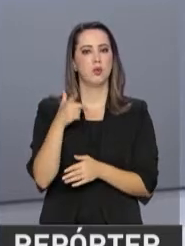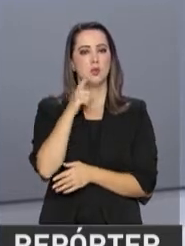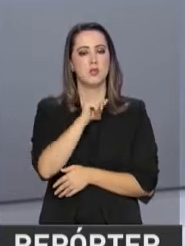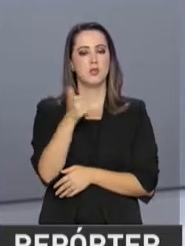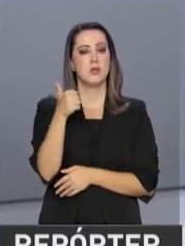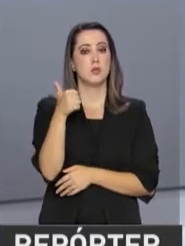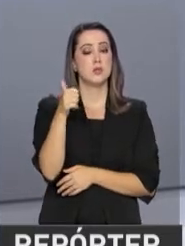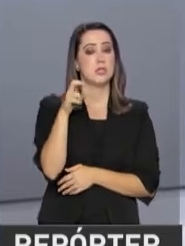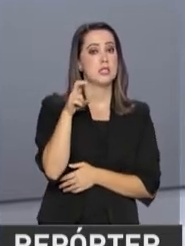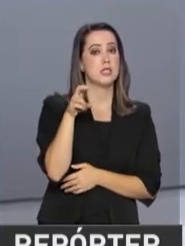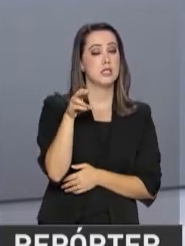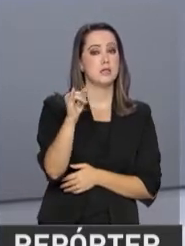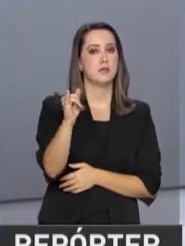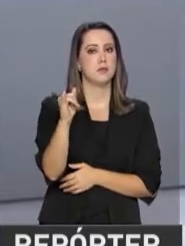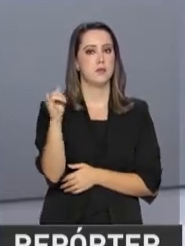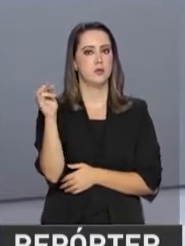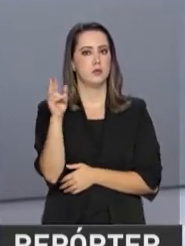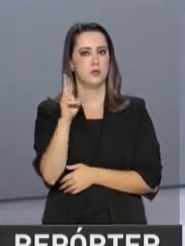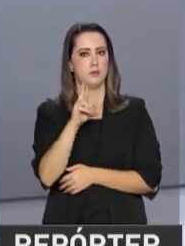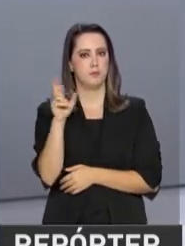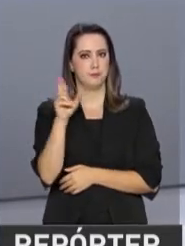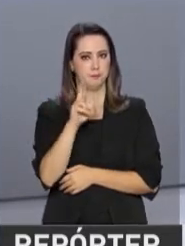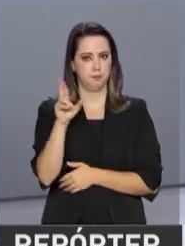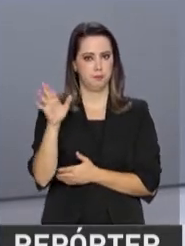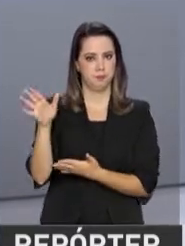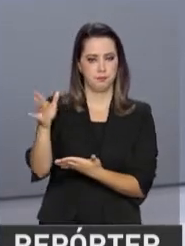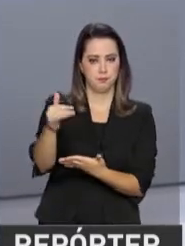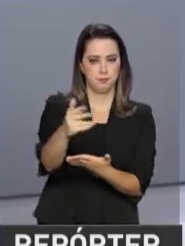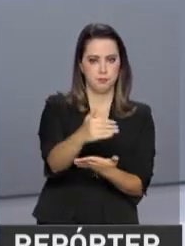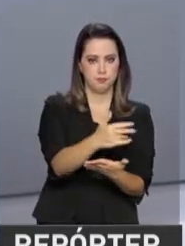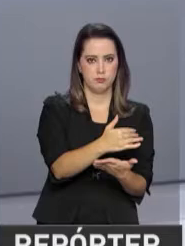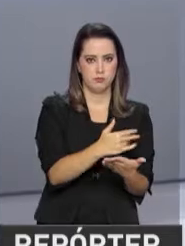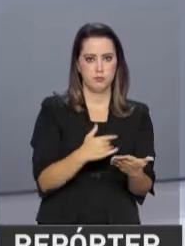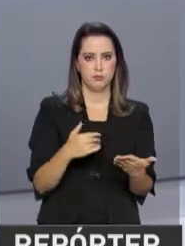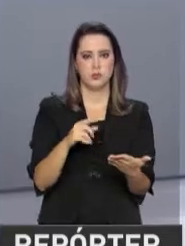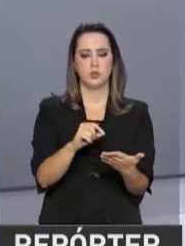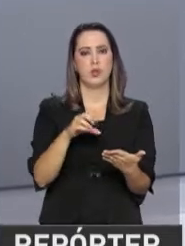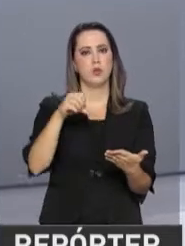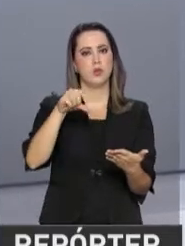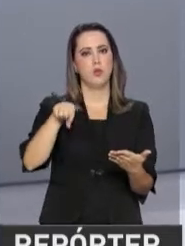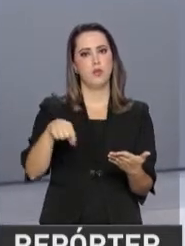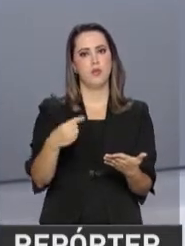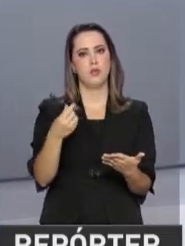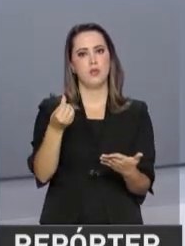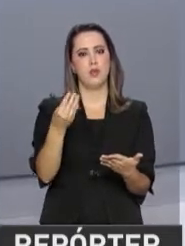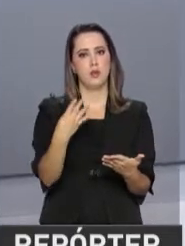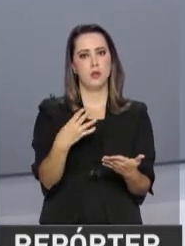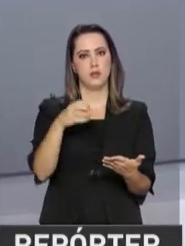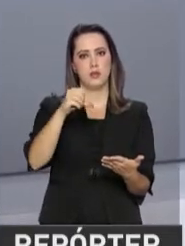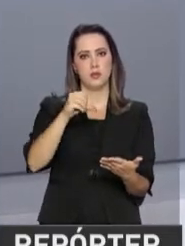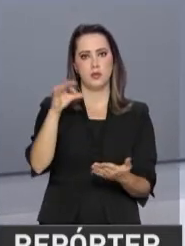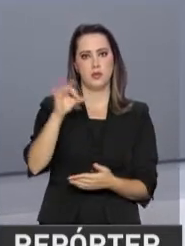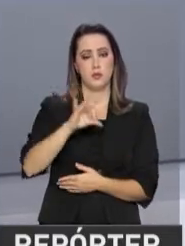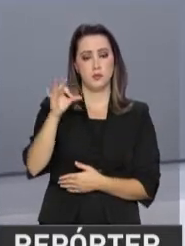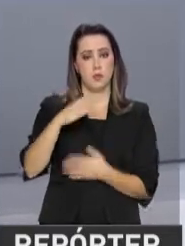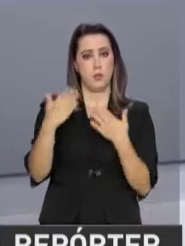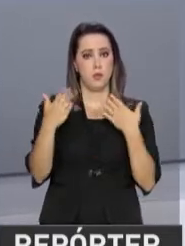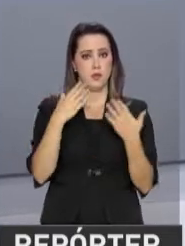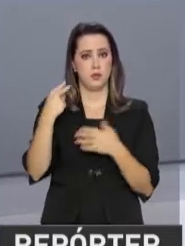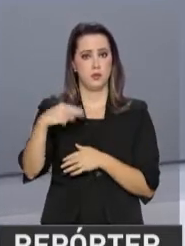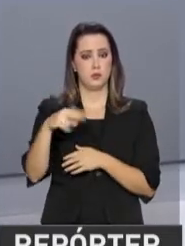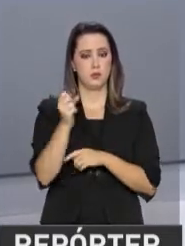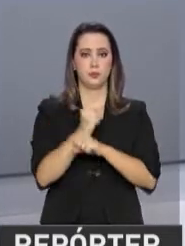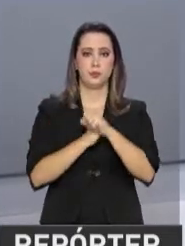115 bilhões e 89 milhões de reais o aumento real foi de 9,49 por cento em relação a novembro